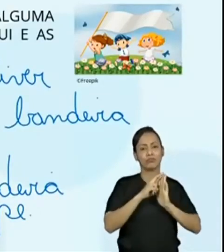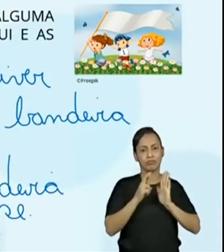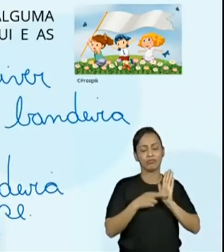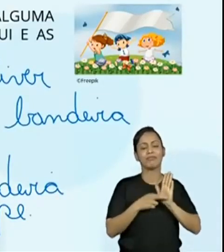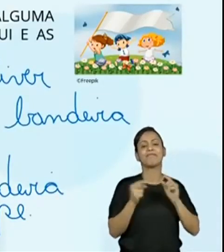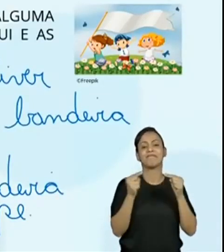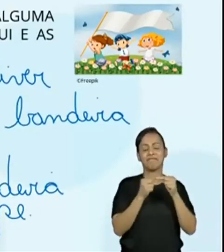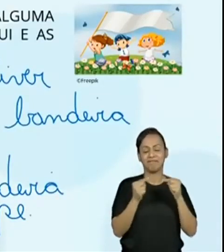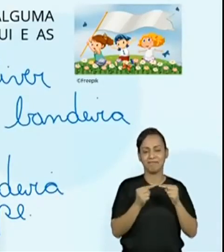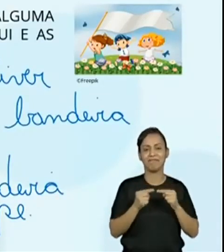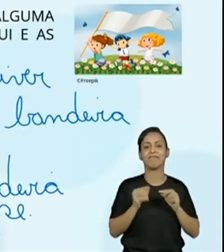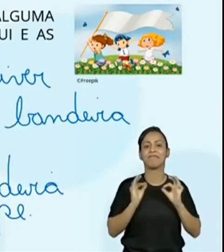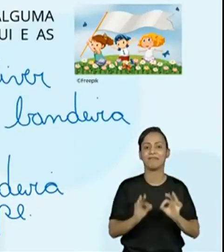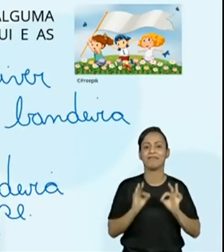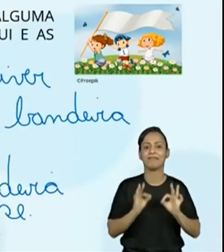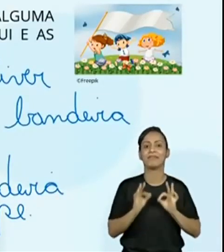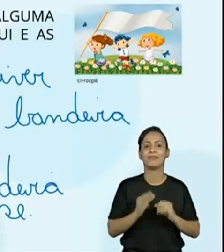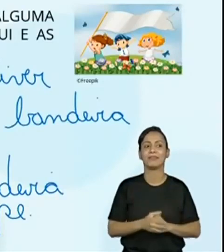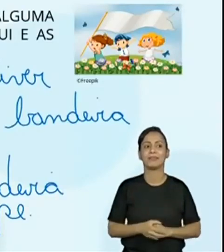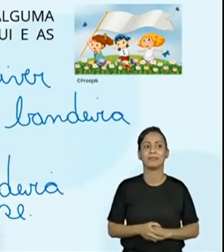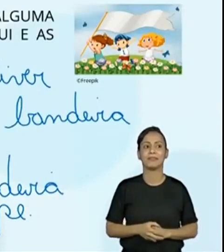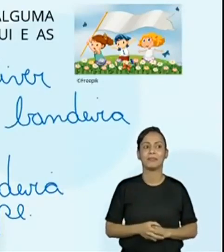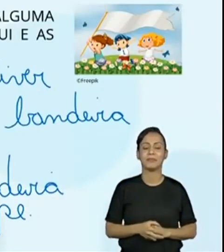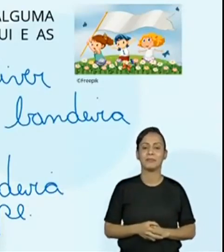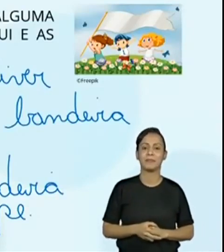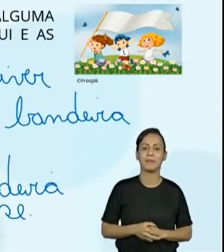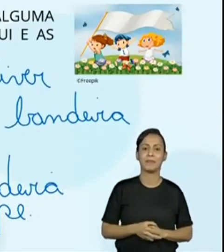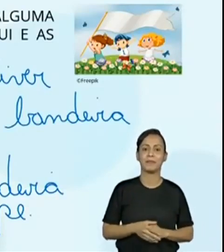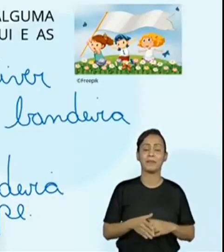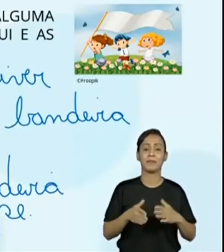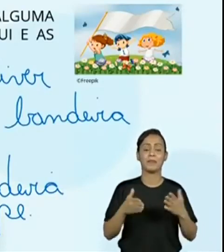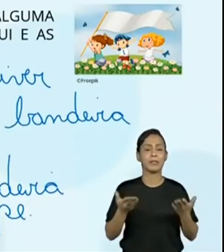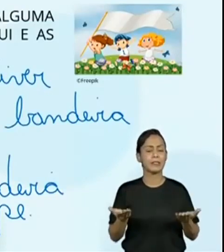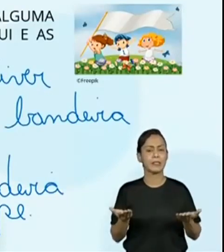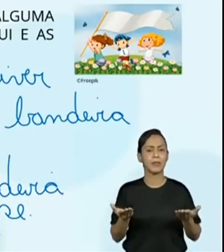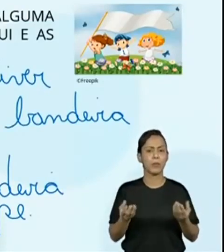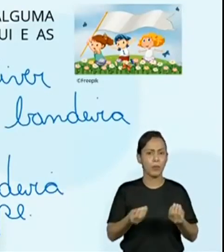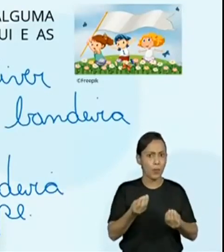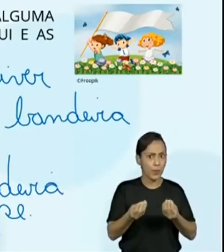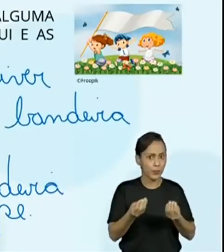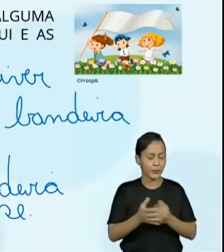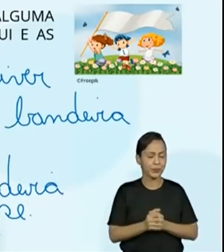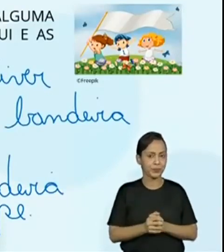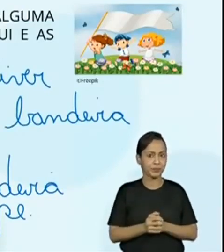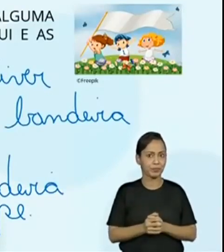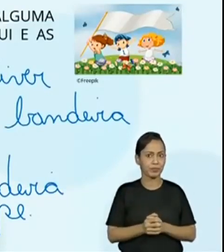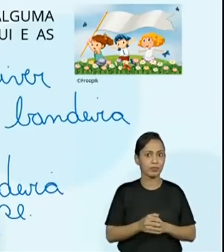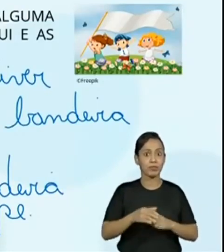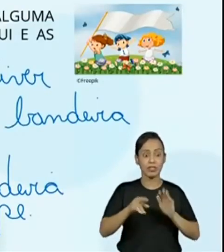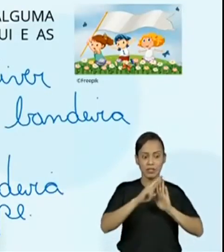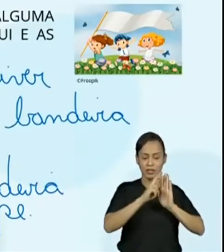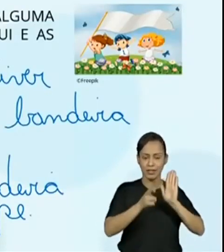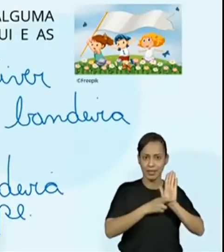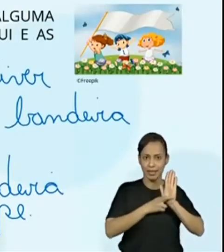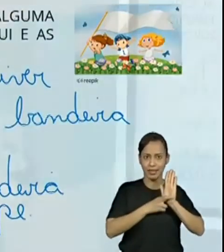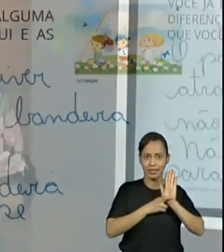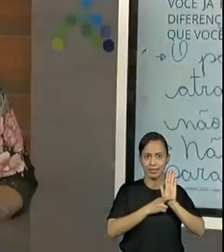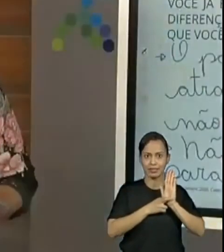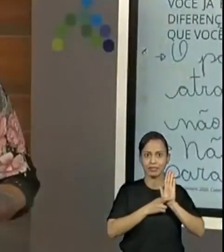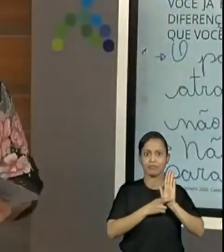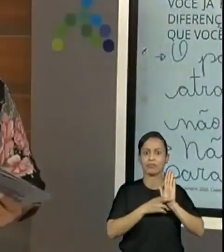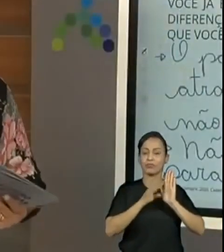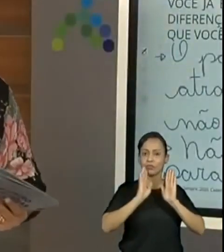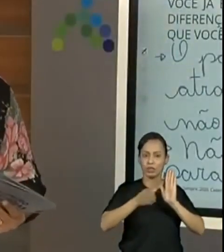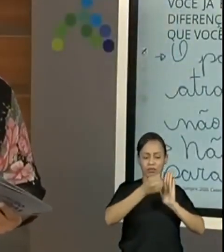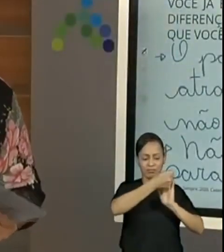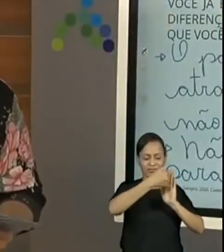própria brincadeira. Uhum. E foram essas que apareceram. Então, crianças, ó, além das regras de como brincar,